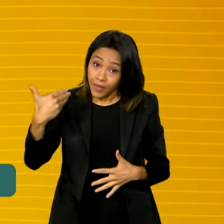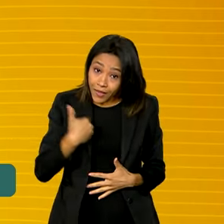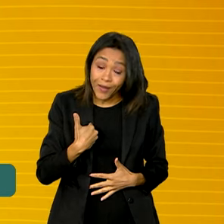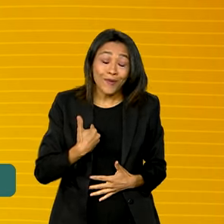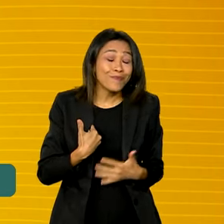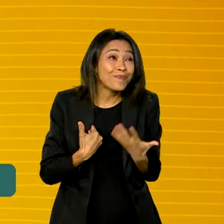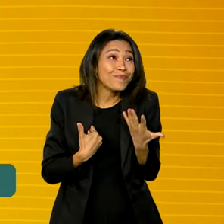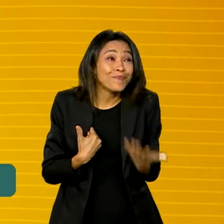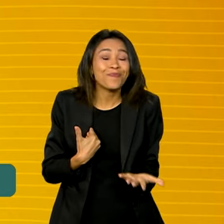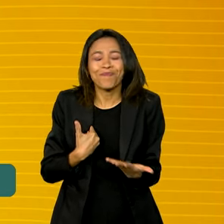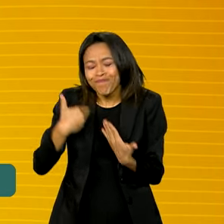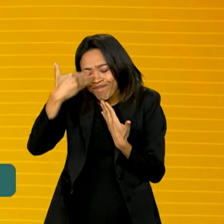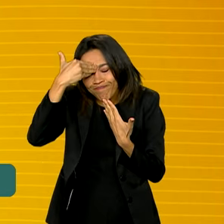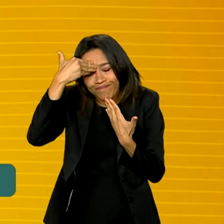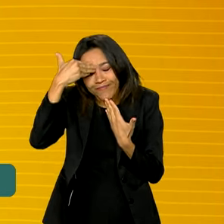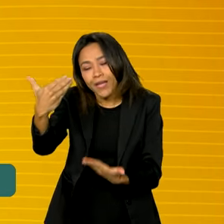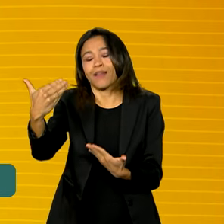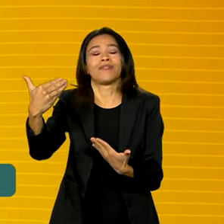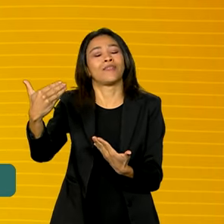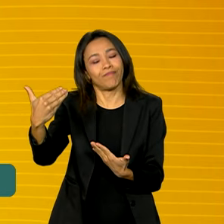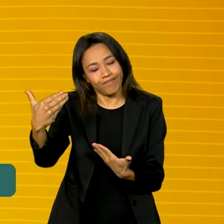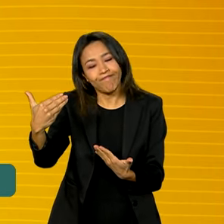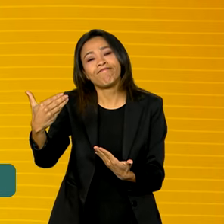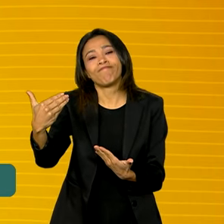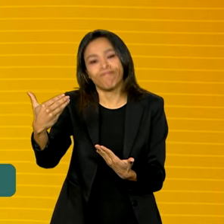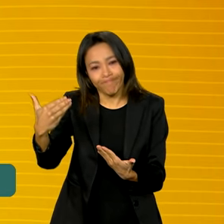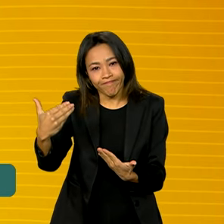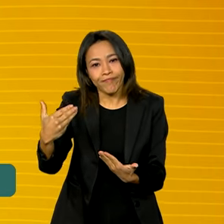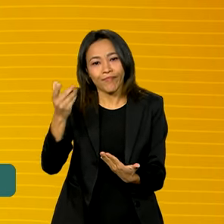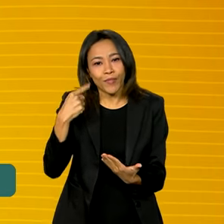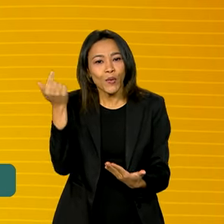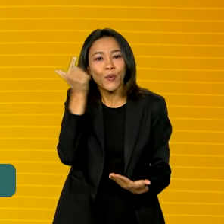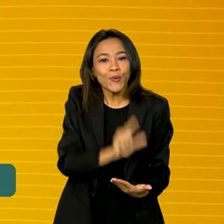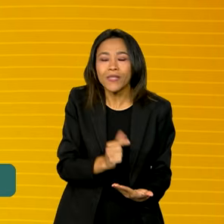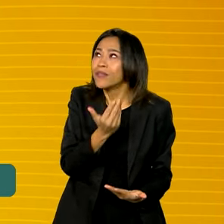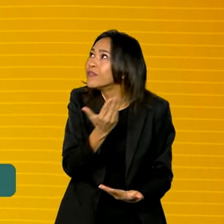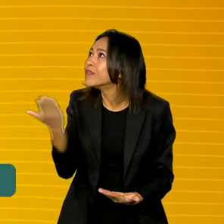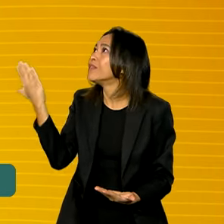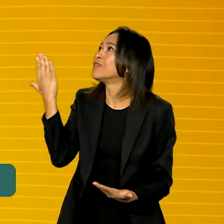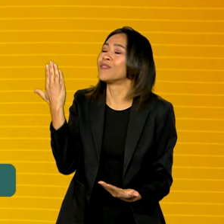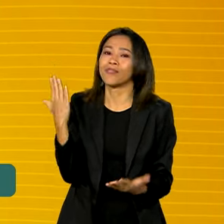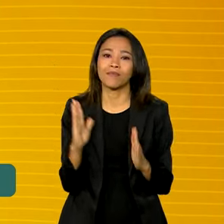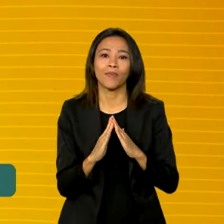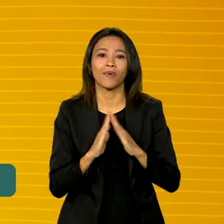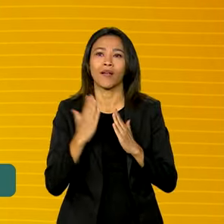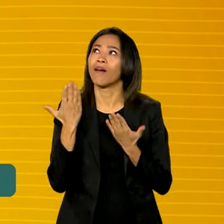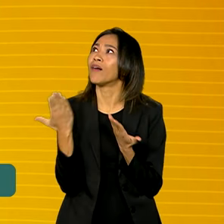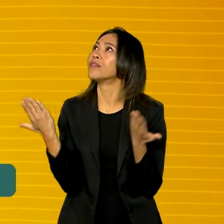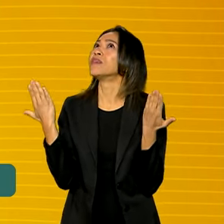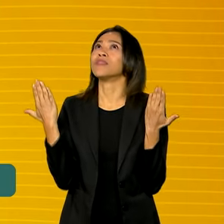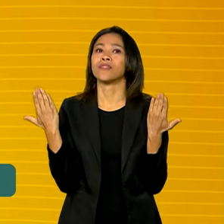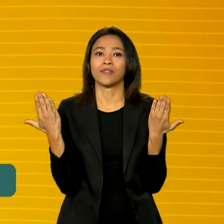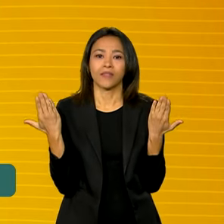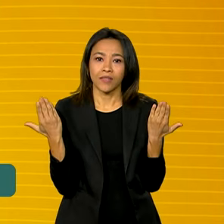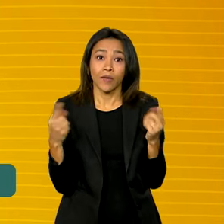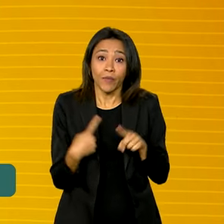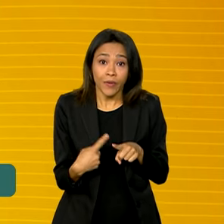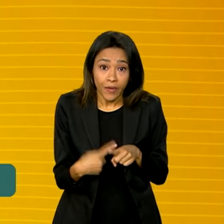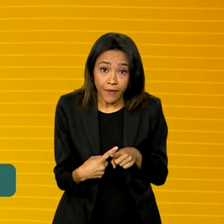a dizer mesmo que eu sou muito grata por ter ganhado isso aqui, por morar nessas condições,